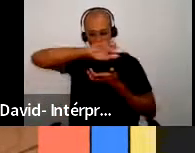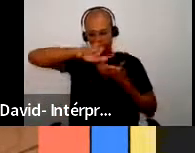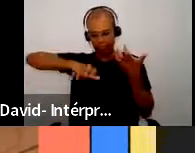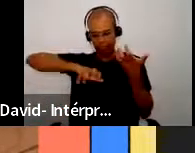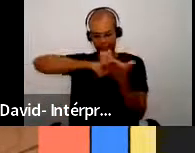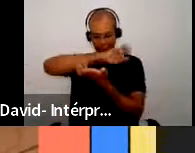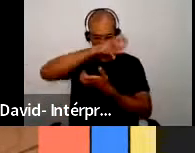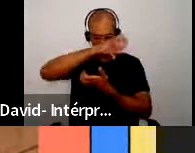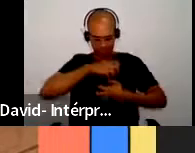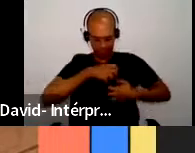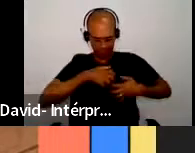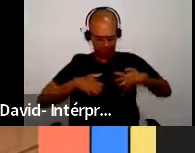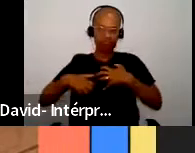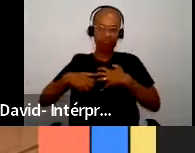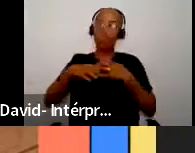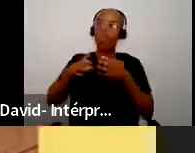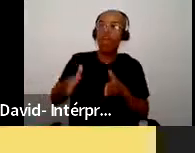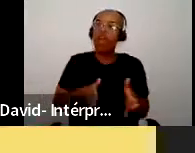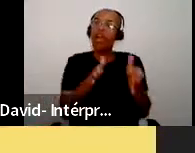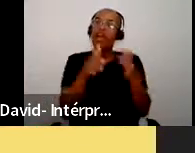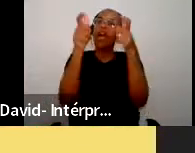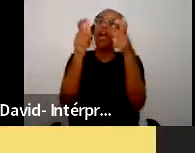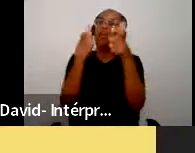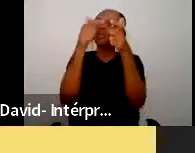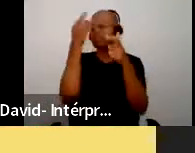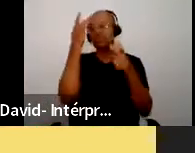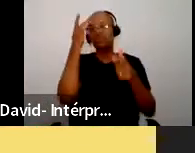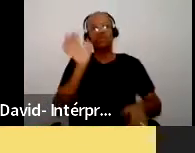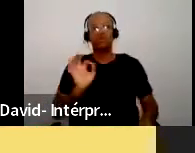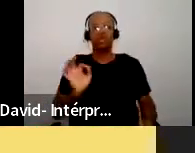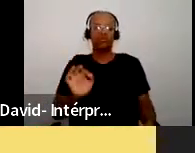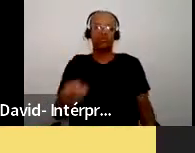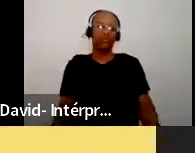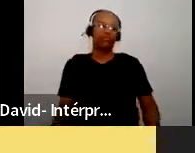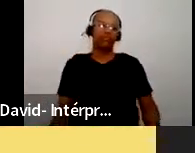estou. Não sei pra onde vou.